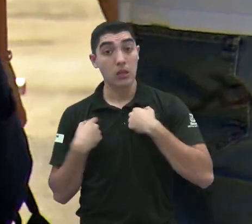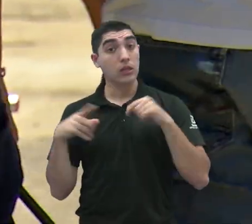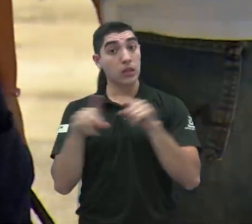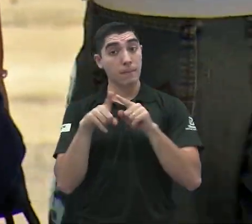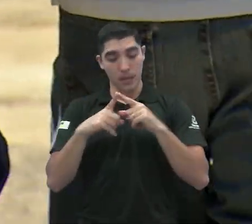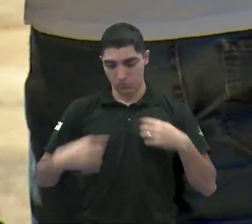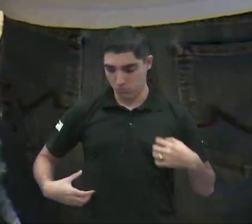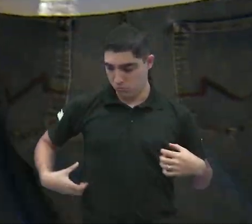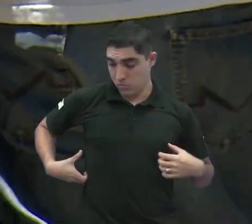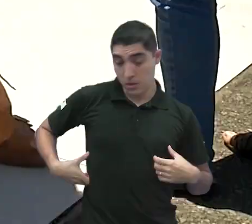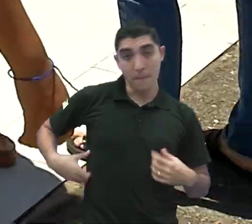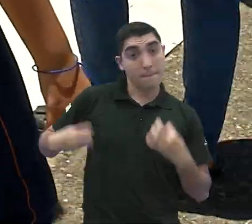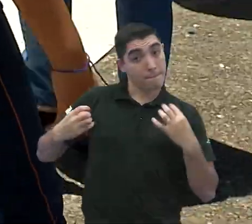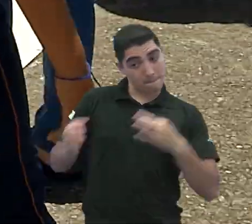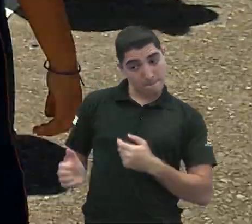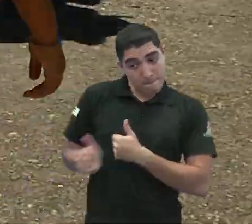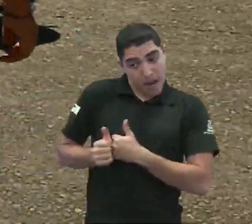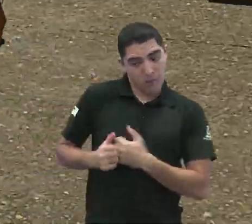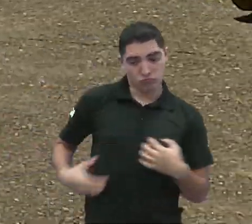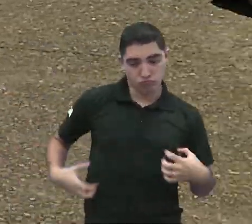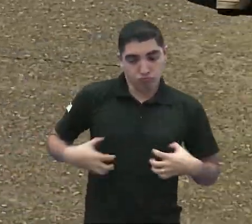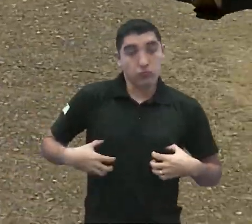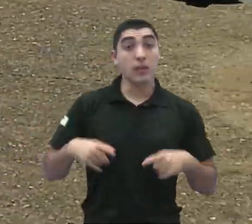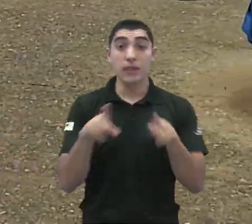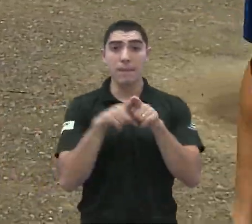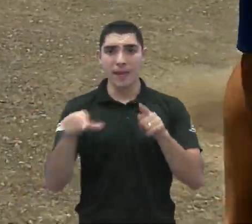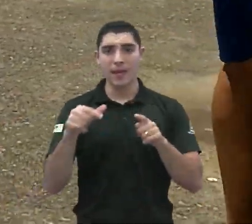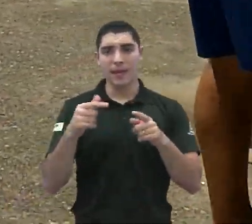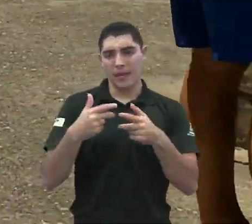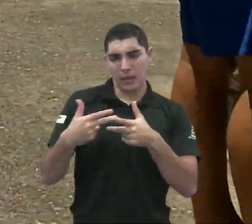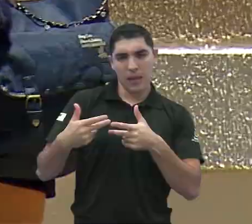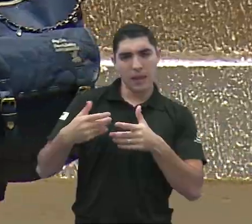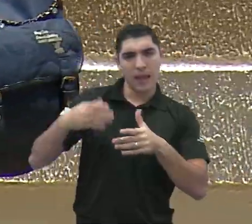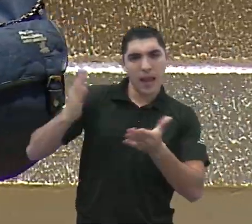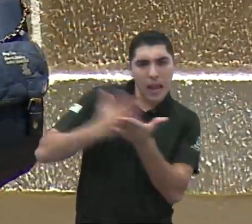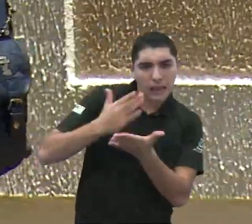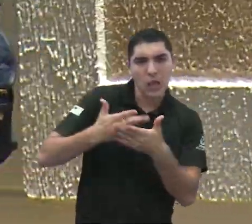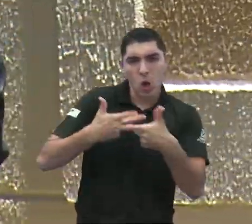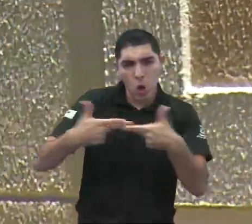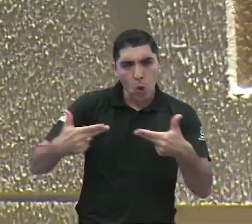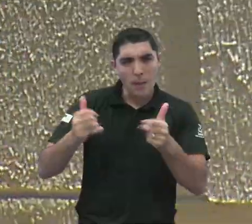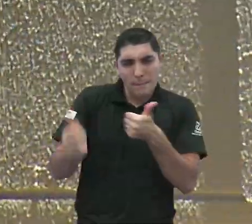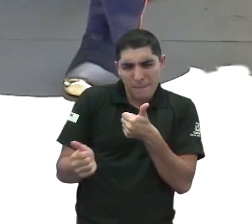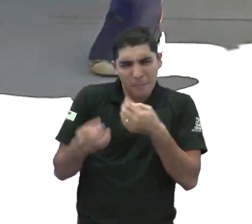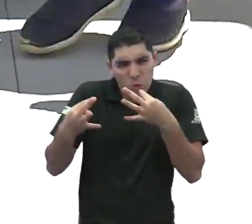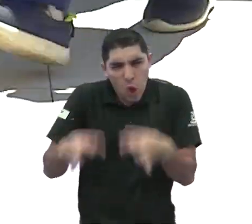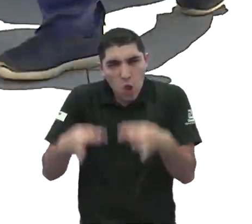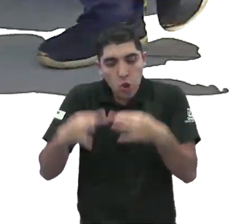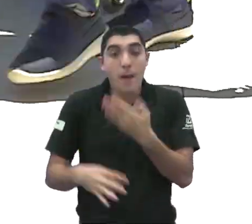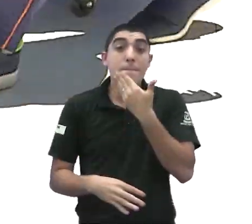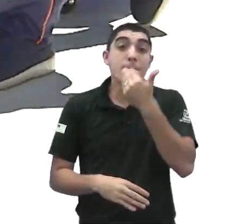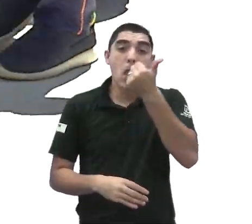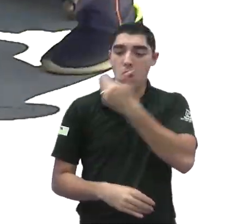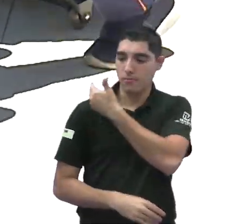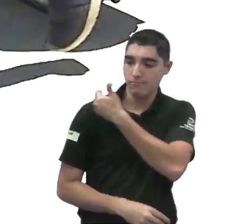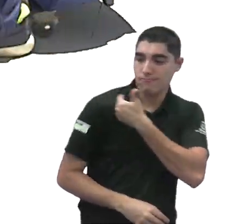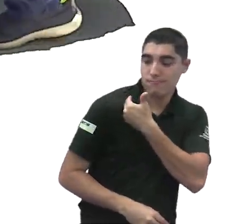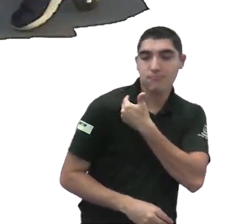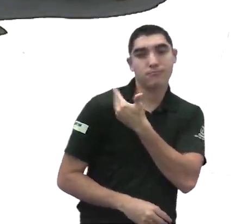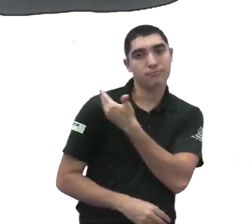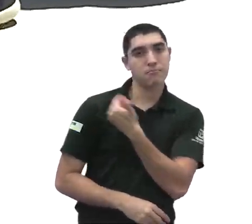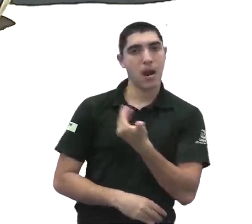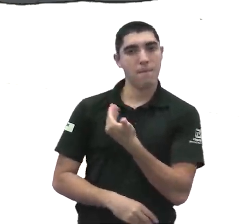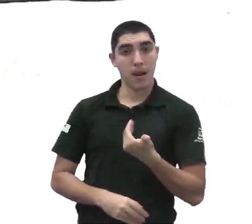ajustada e próxima ao corpo e posicionar os materiais mais pesados junto às costas. As mochilas de